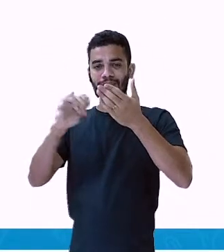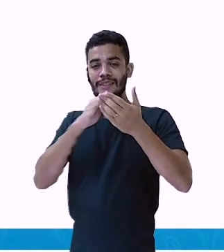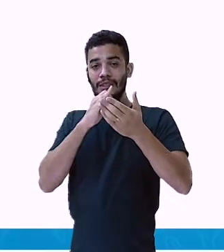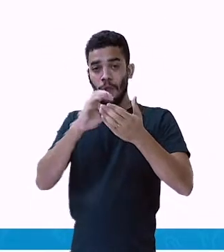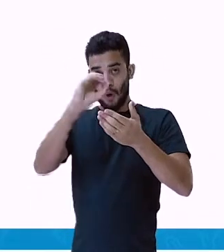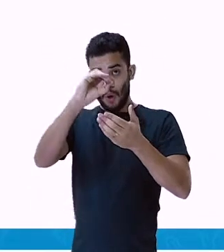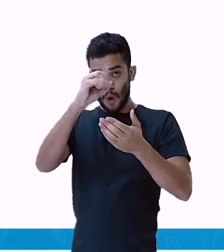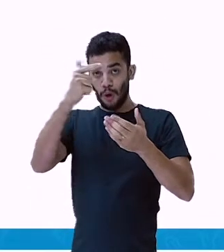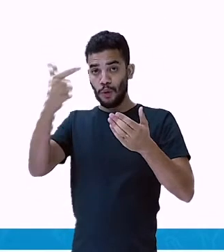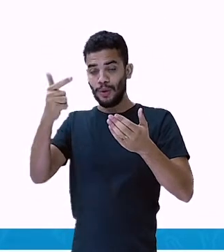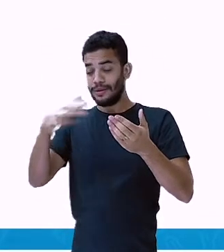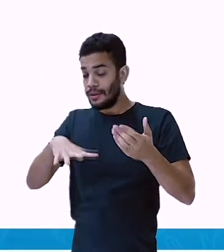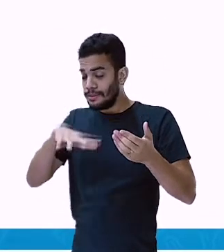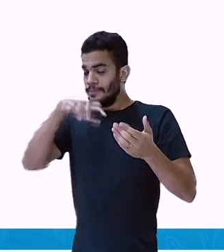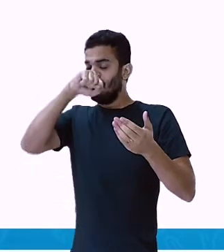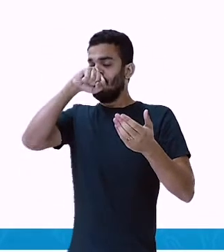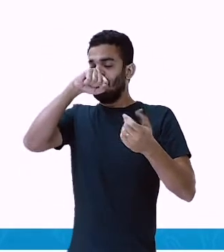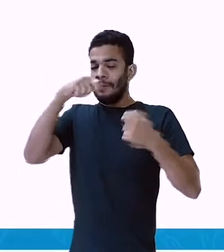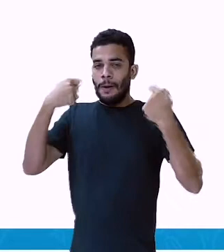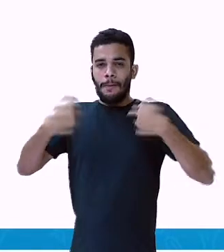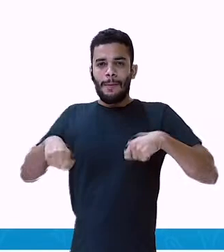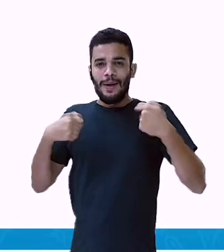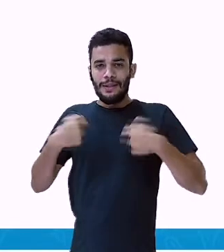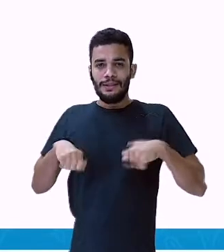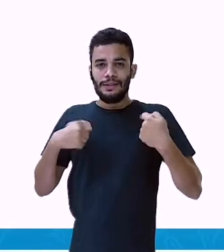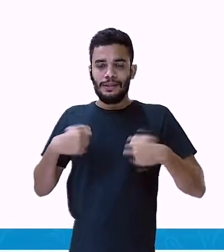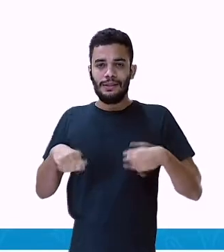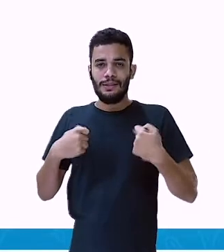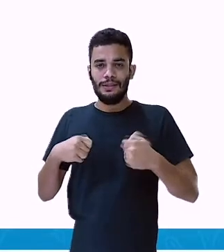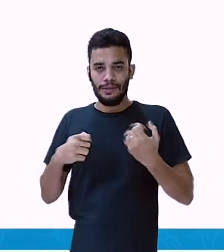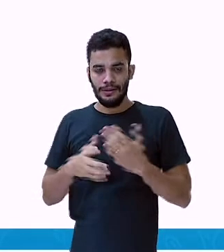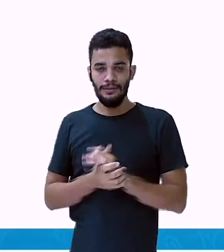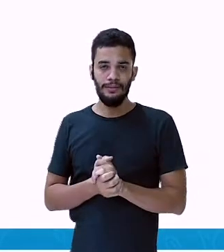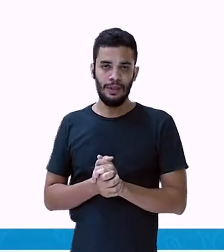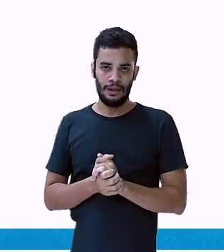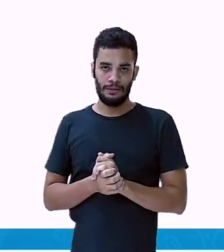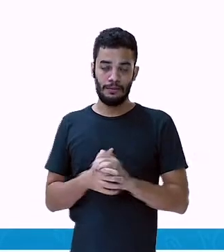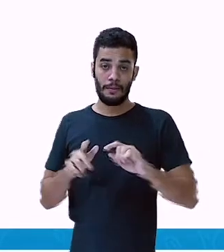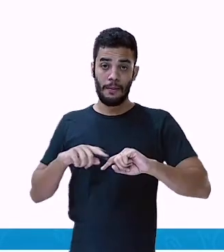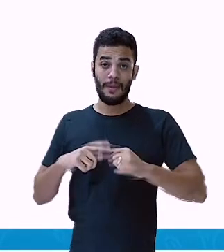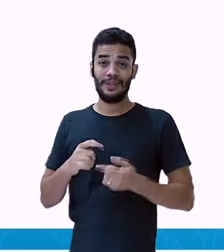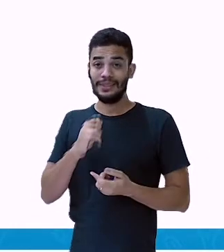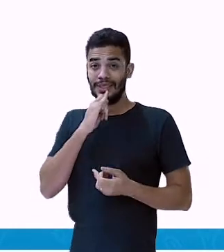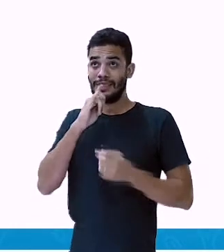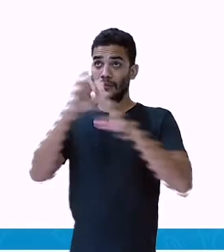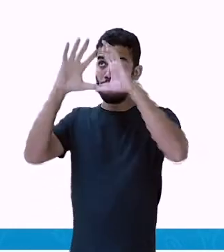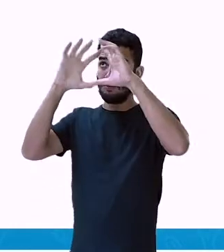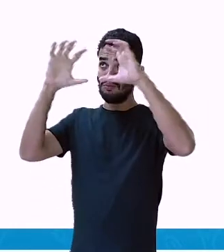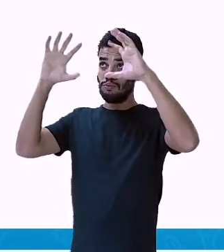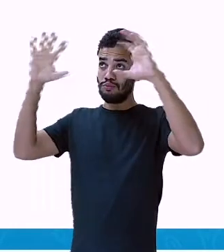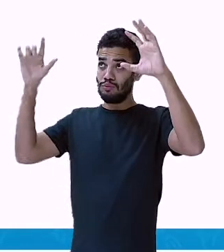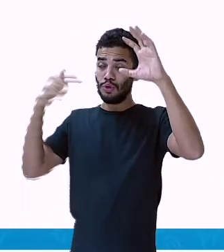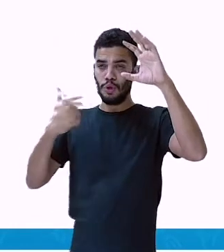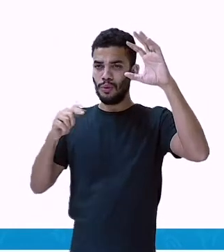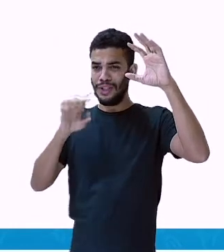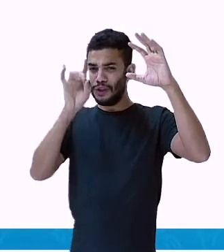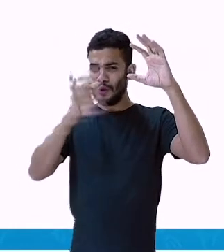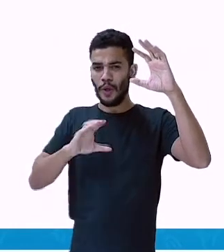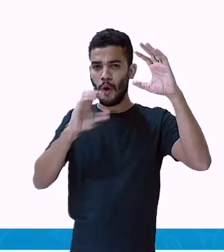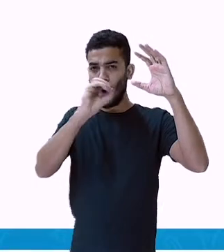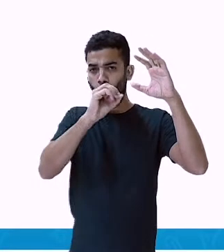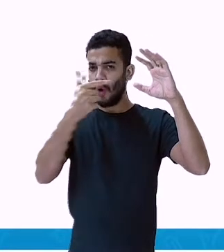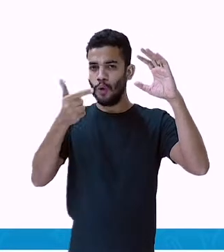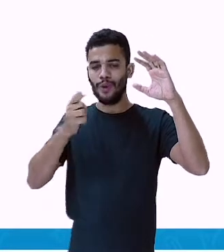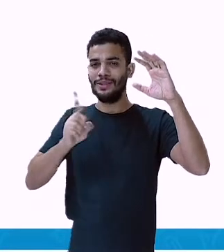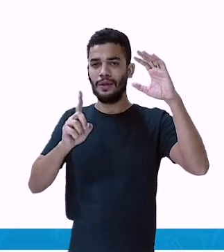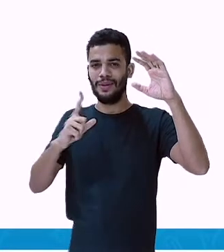oxigênio, indispensável para a nossa respiração, mas no ar atmosférico não existe apenas o gás oxigênio, não é isso? Tem o